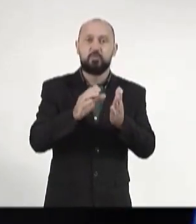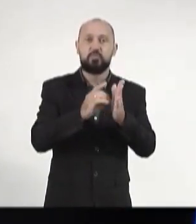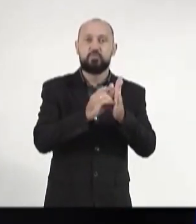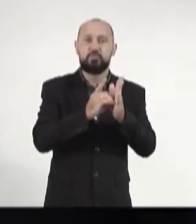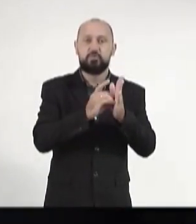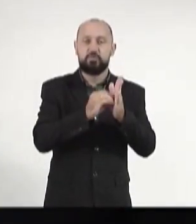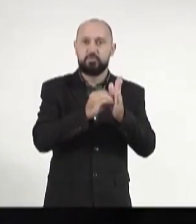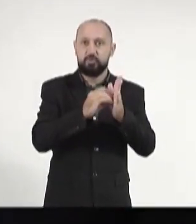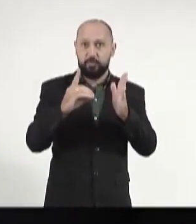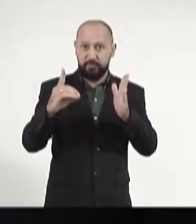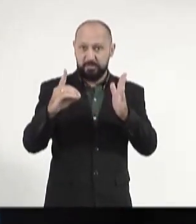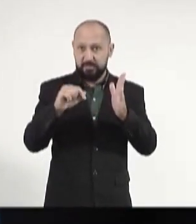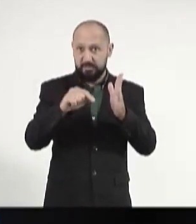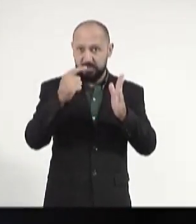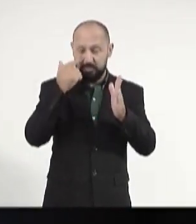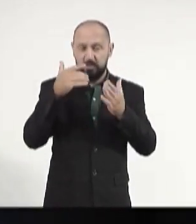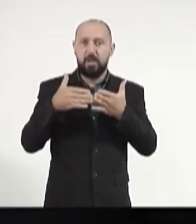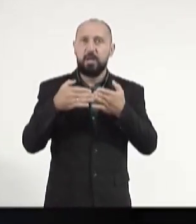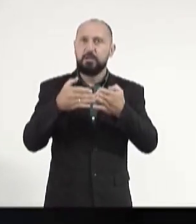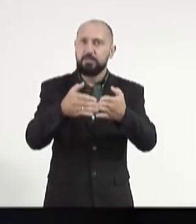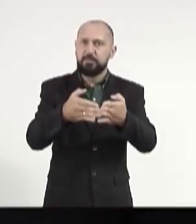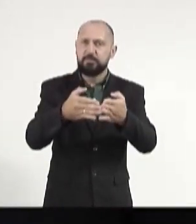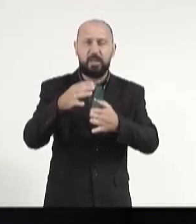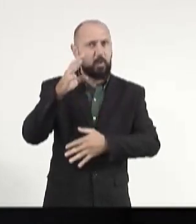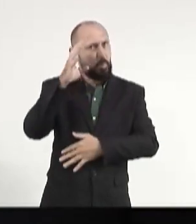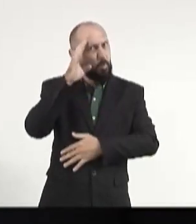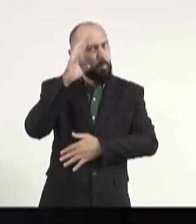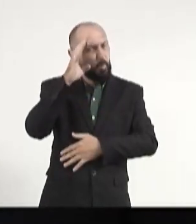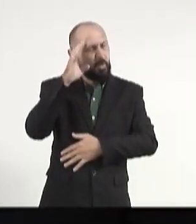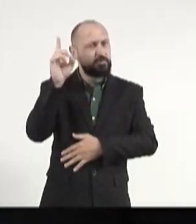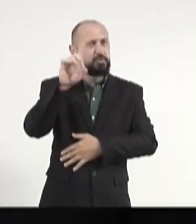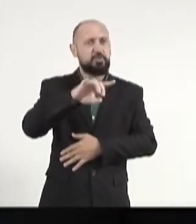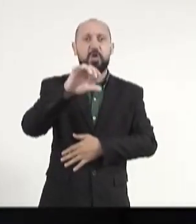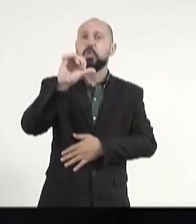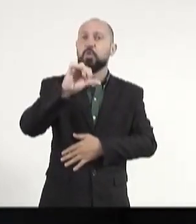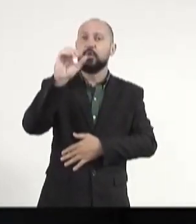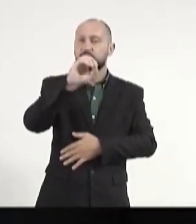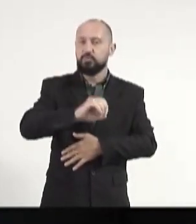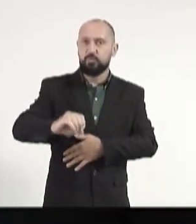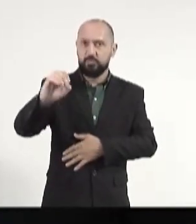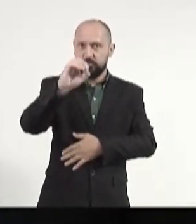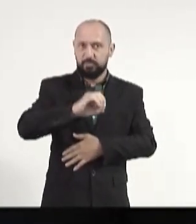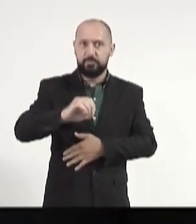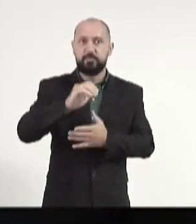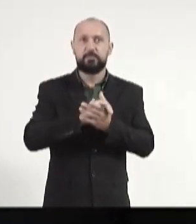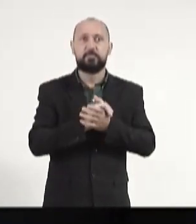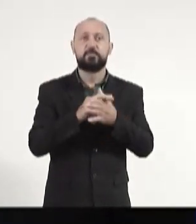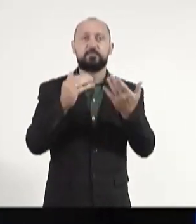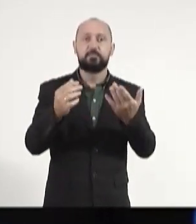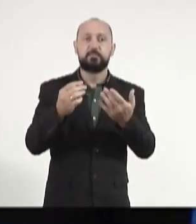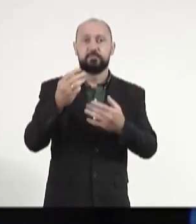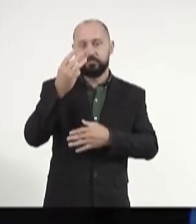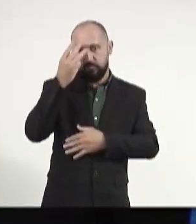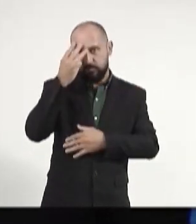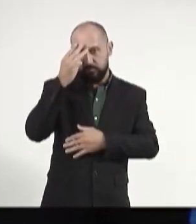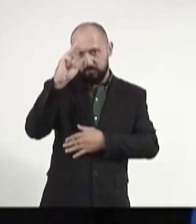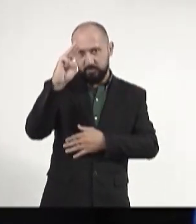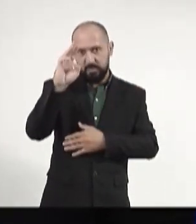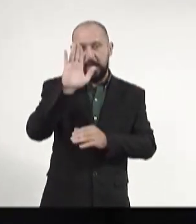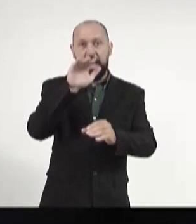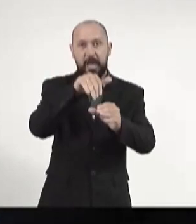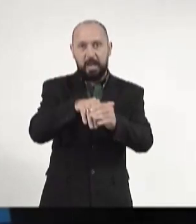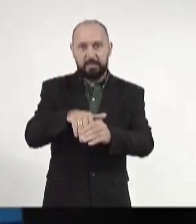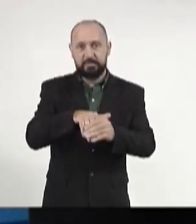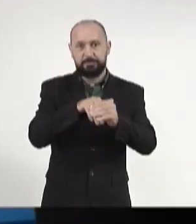Diário Oficial de Corumbá na quarta-feira, dia 9 de outubro, portanto, 3 dias após